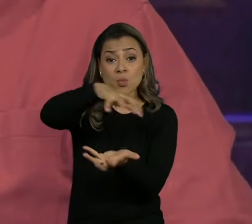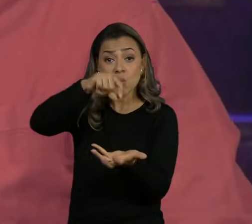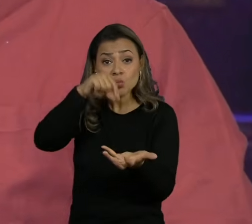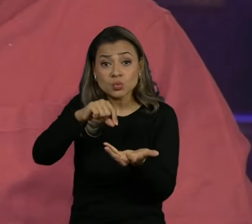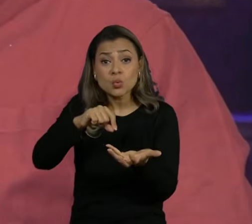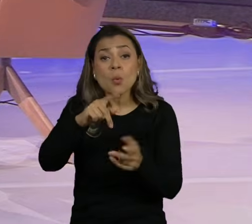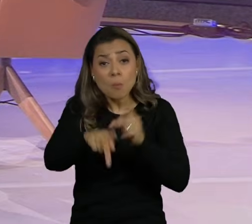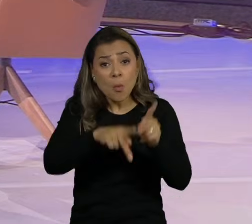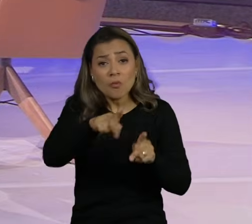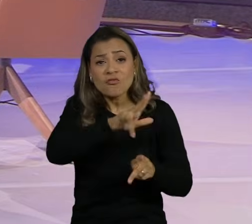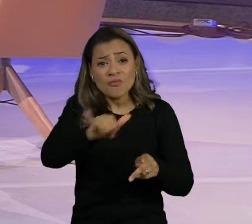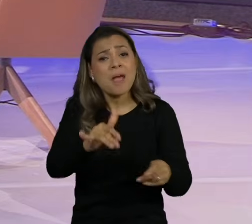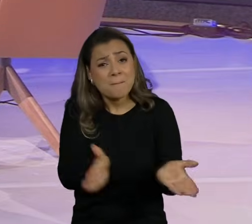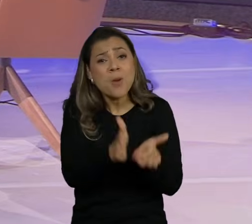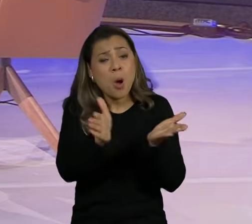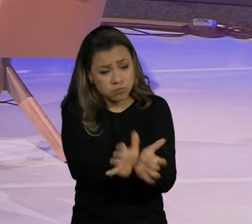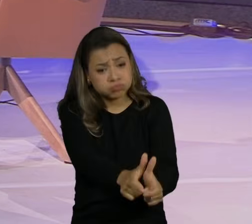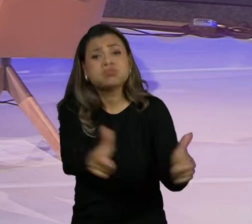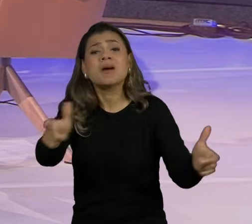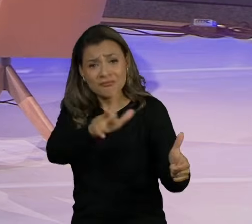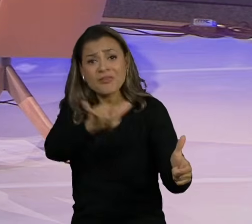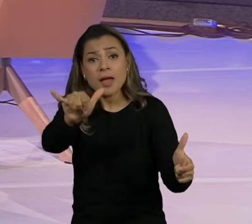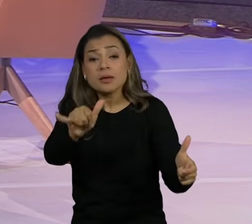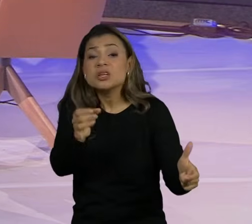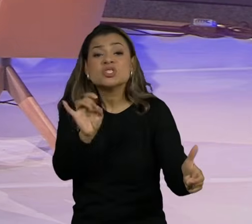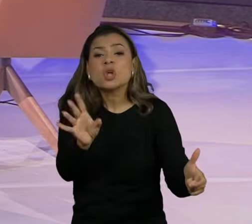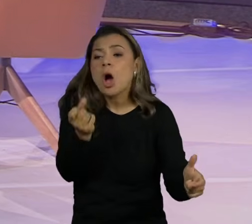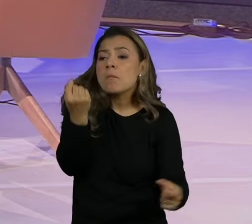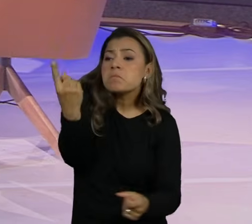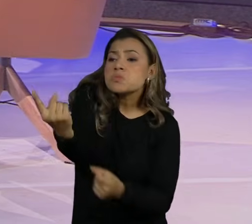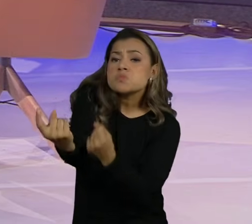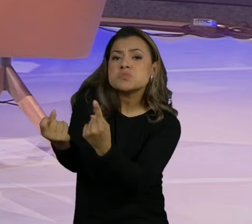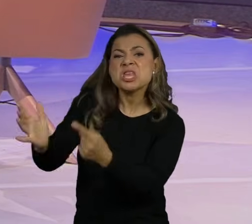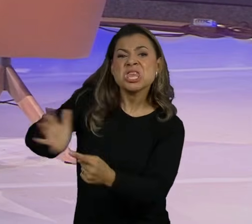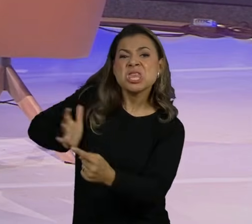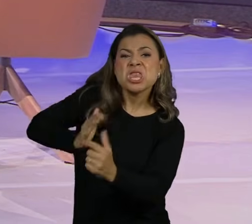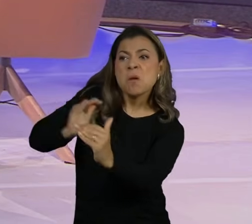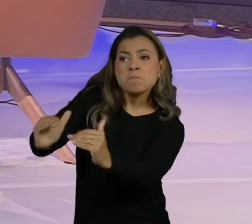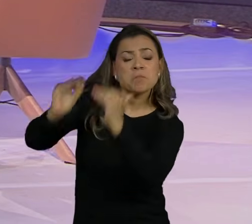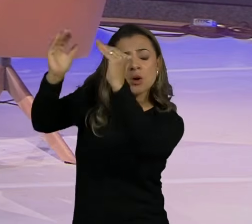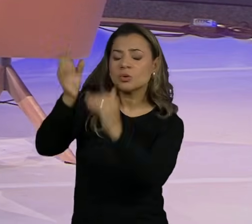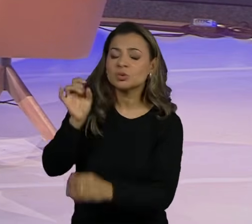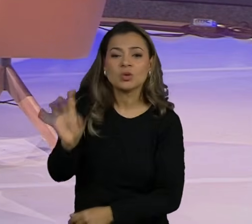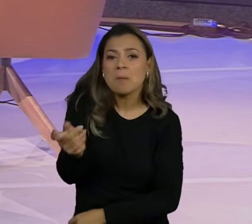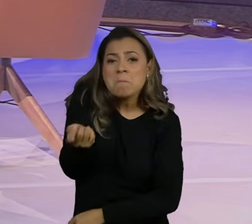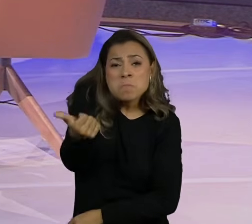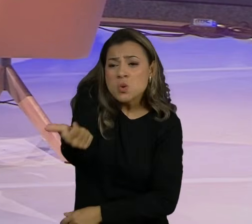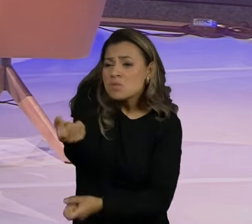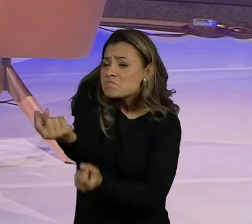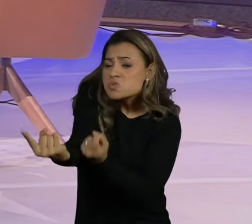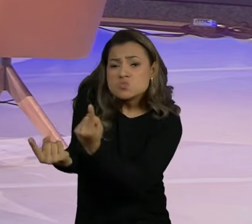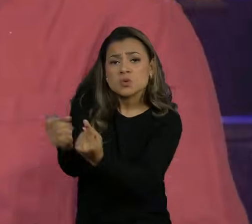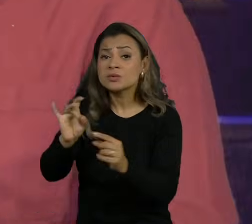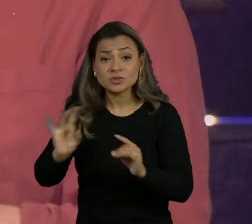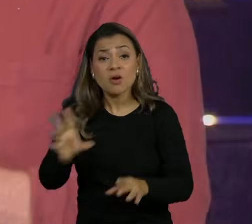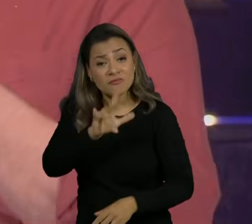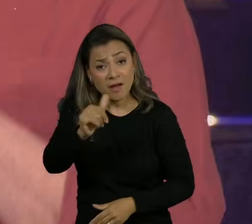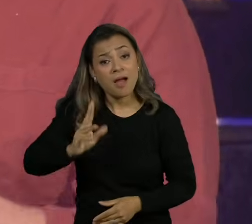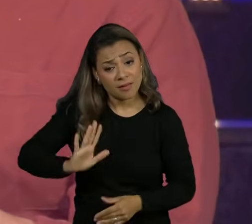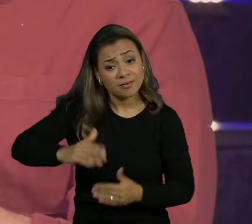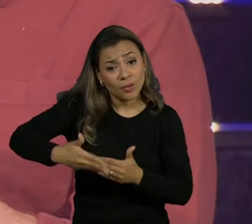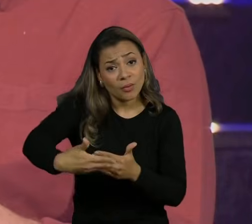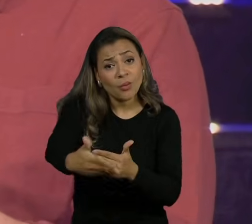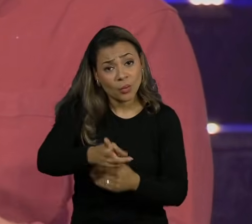mais pobre e meia dúzia de pessoas extremamente ricas. É para isso que esse capitalismo serve, né? Mas,